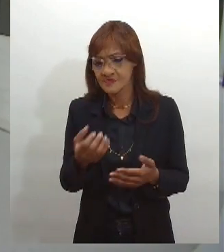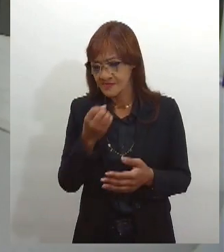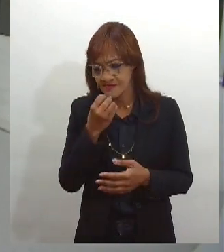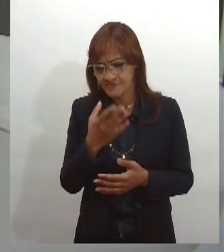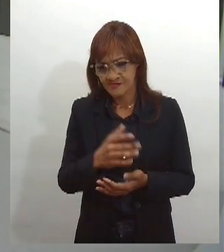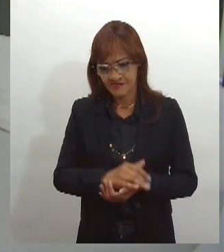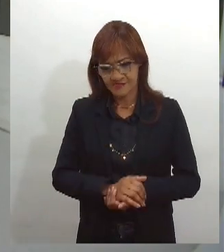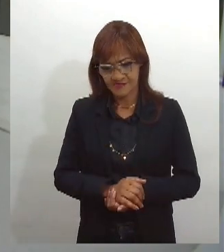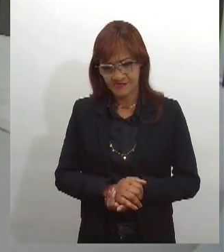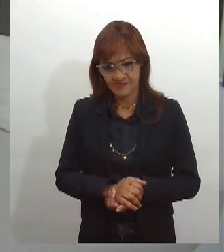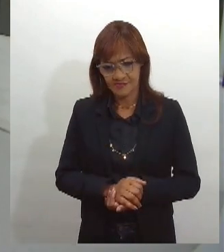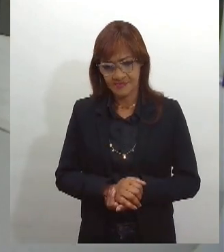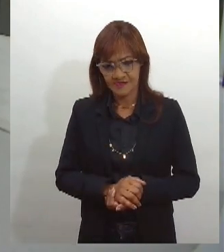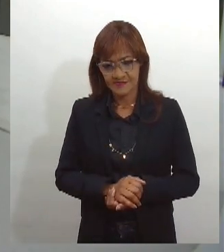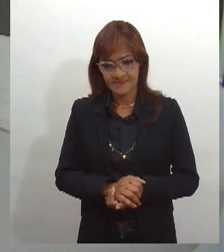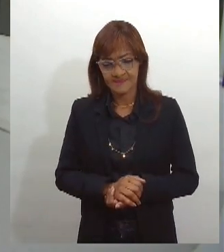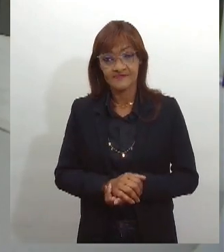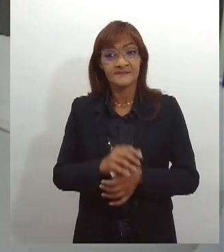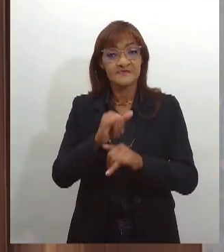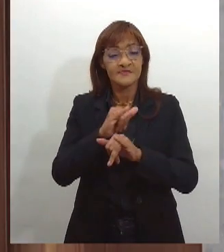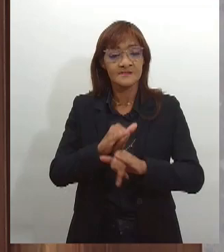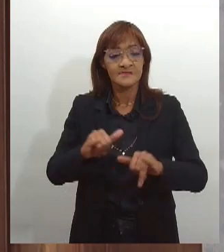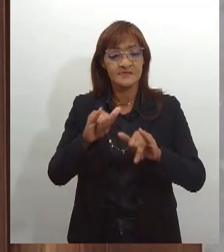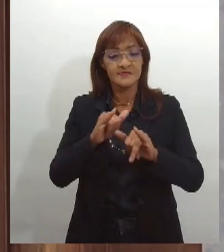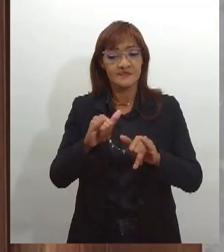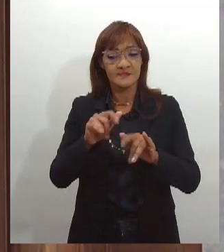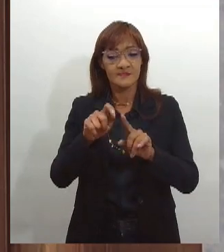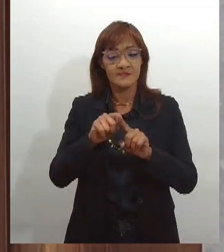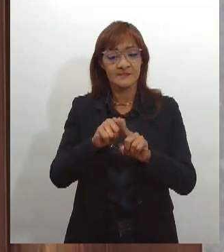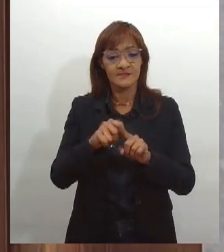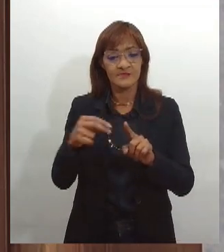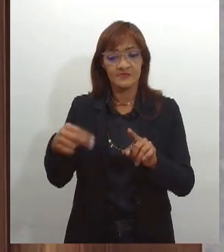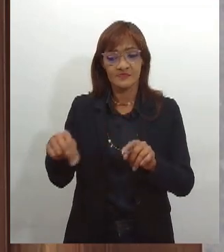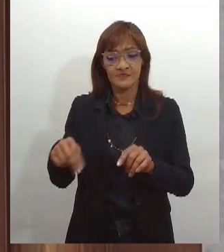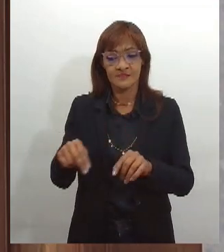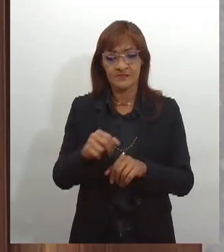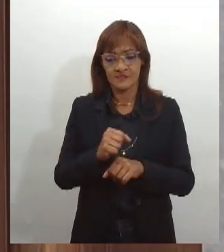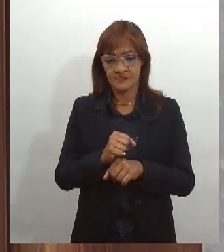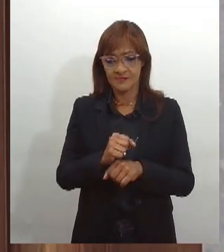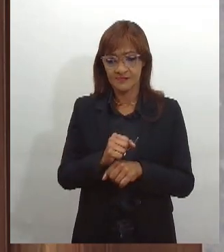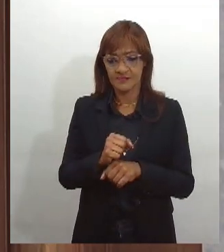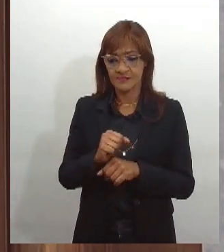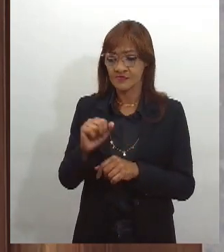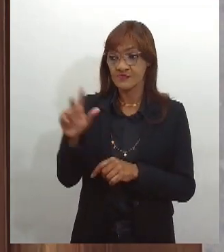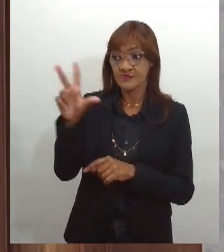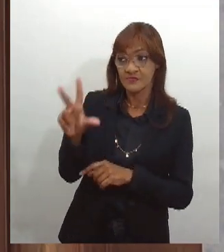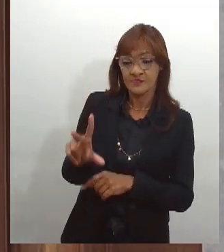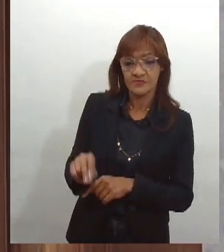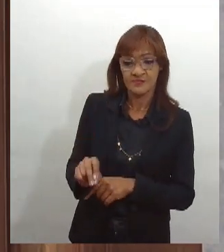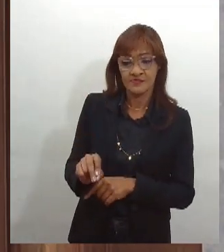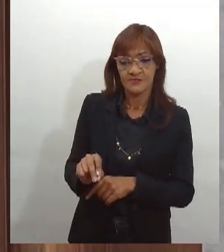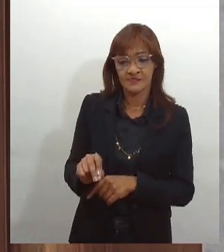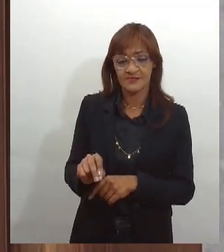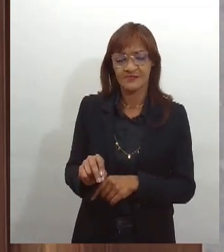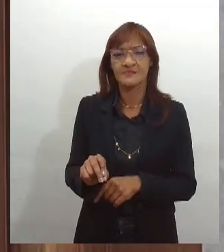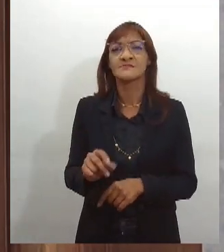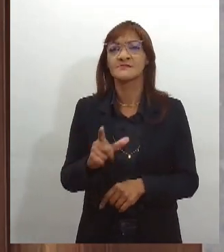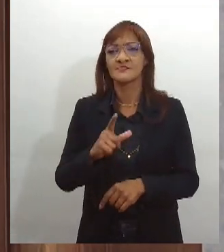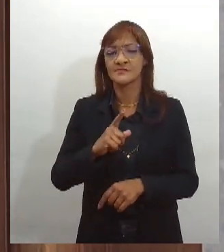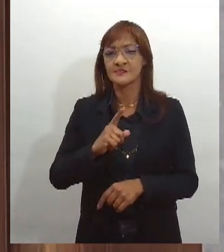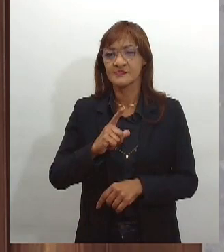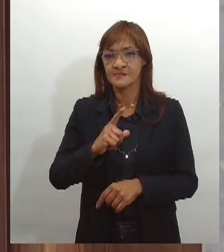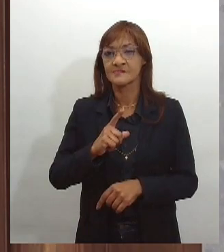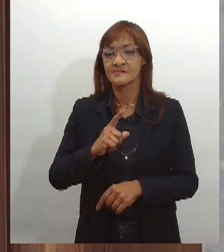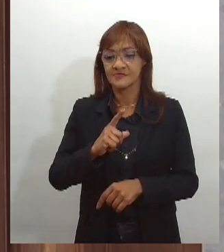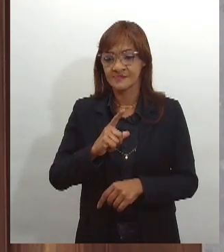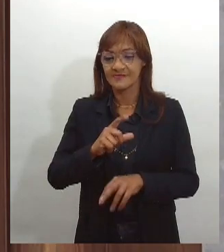vamos ter uma exposição marcada para novembro, trazendo peças da África. Ou seja, tem muita coisa para ser feita e eu não quero